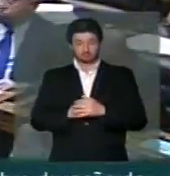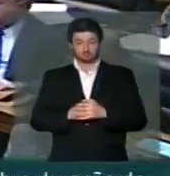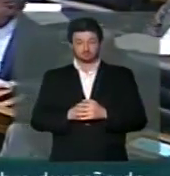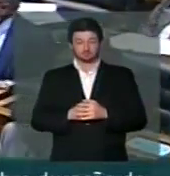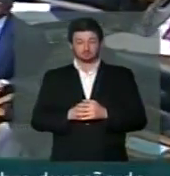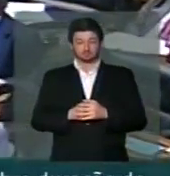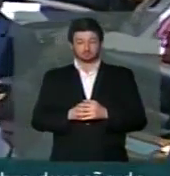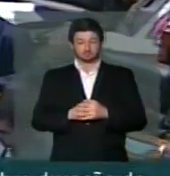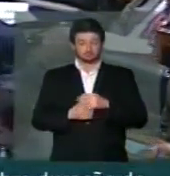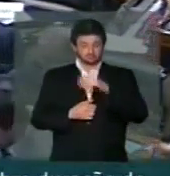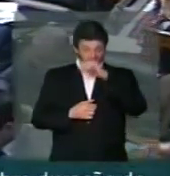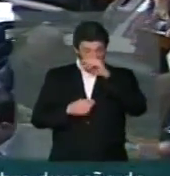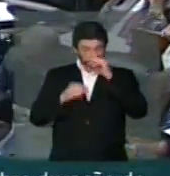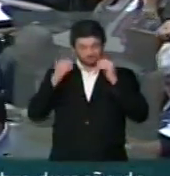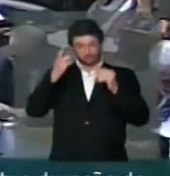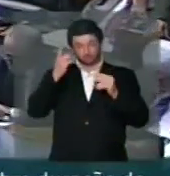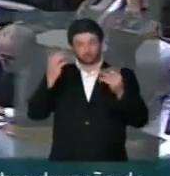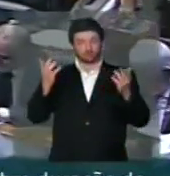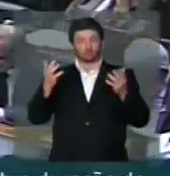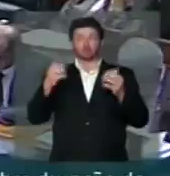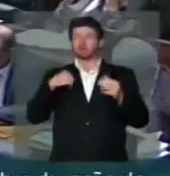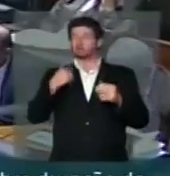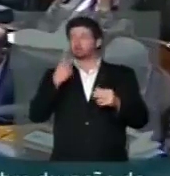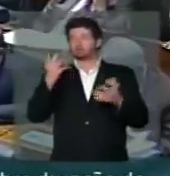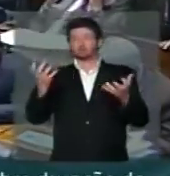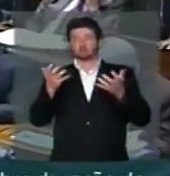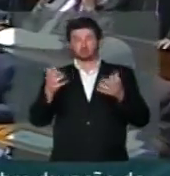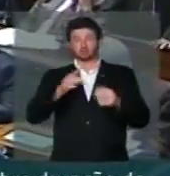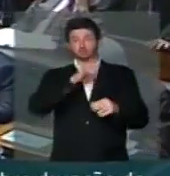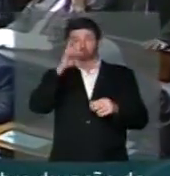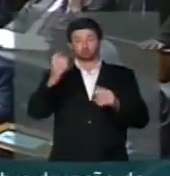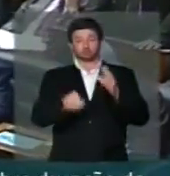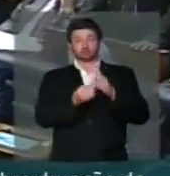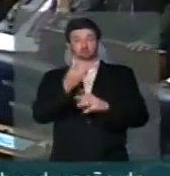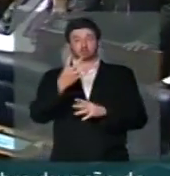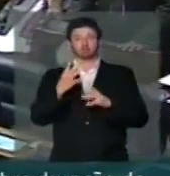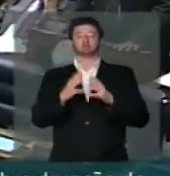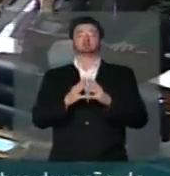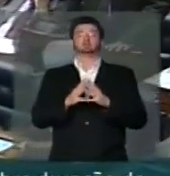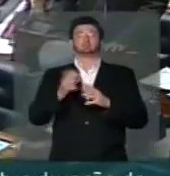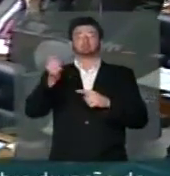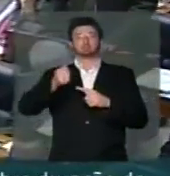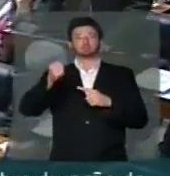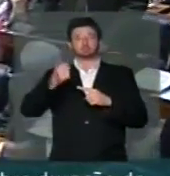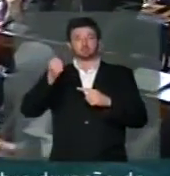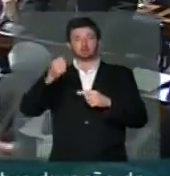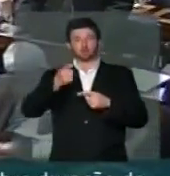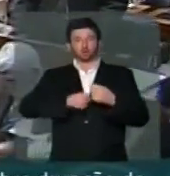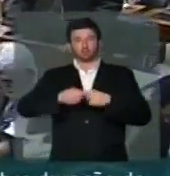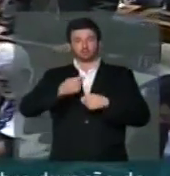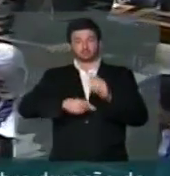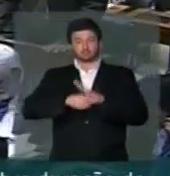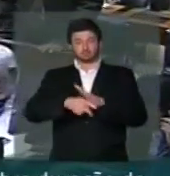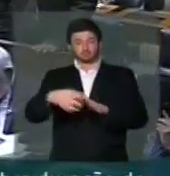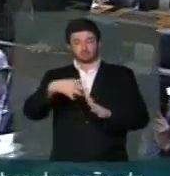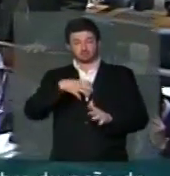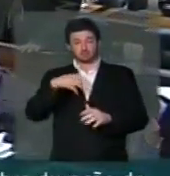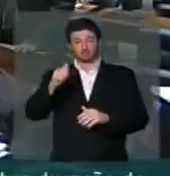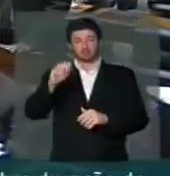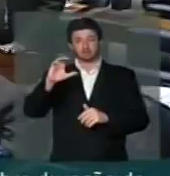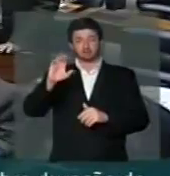senhores deputados, quero registrar hoje a data de fundação da Associação Comercial da Bahia,